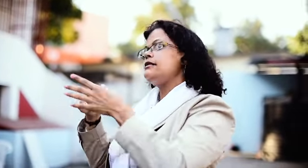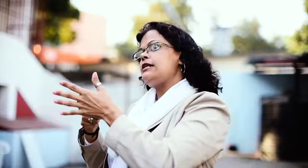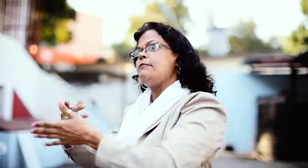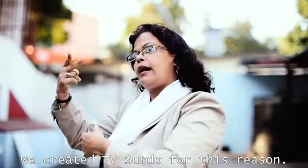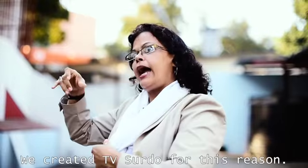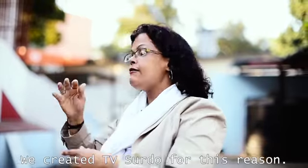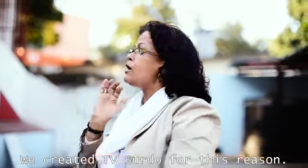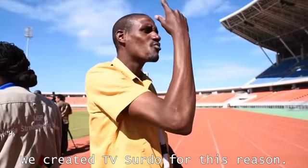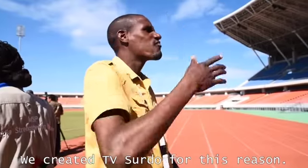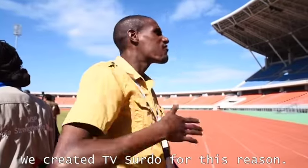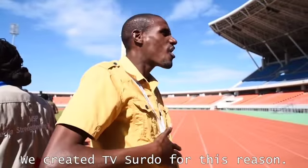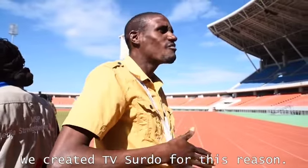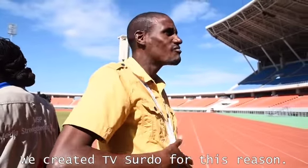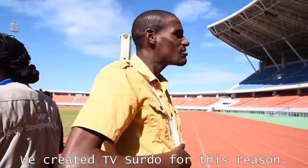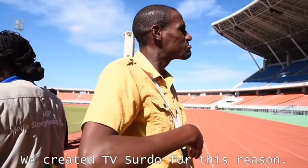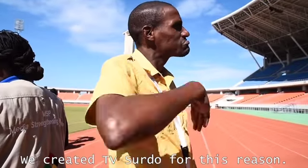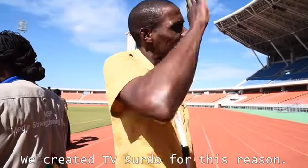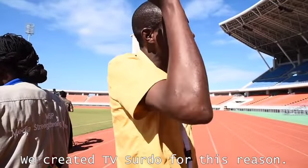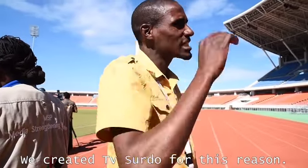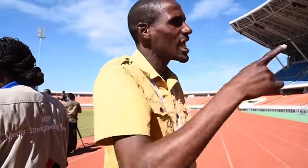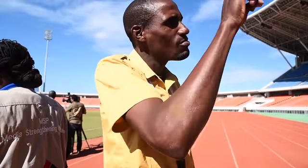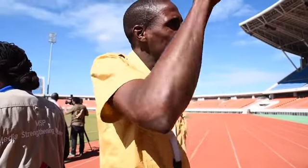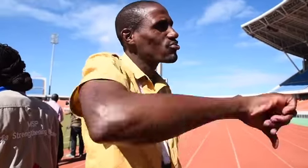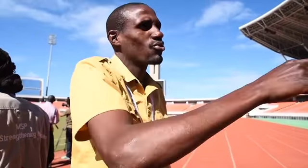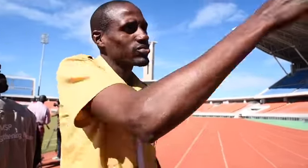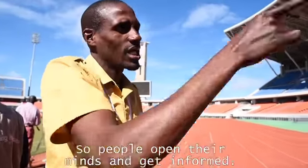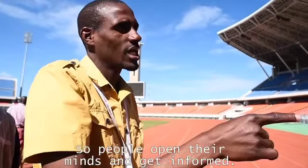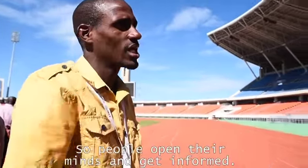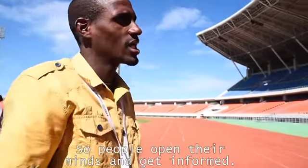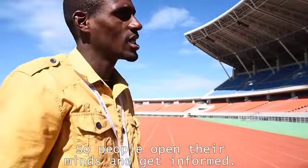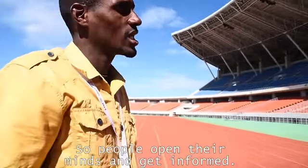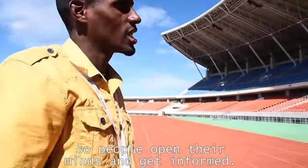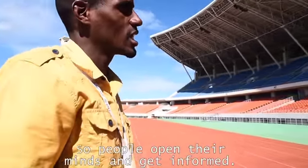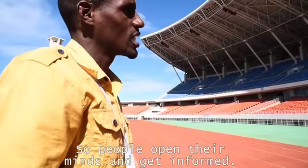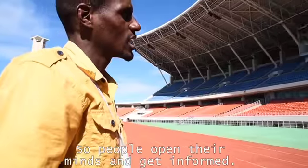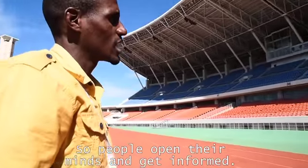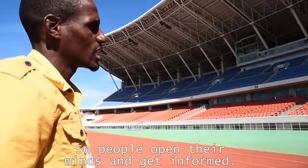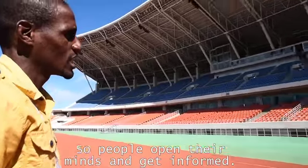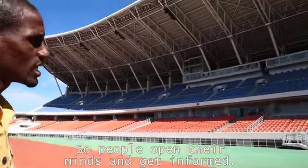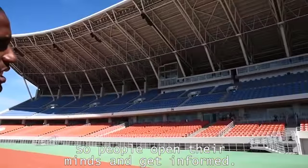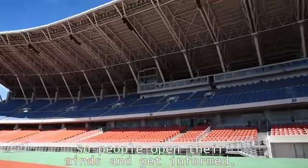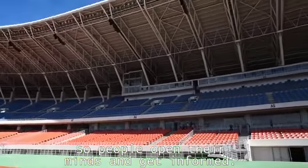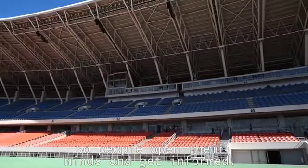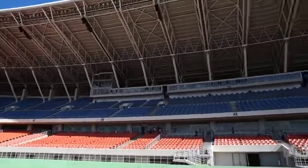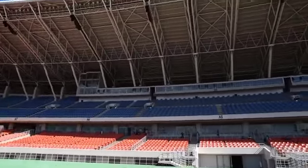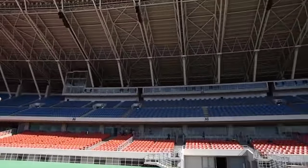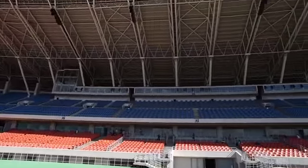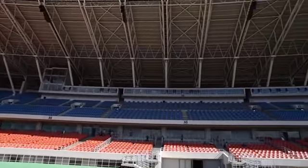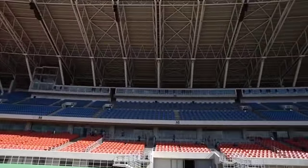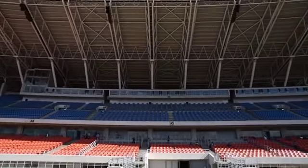mundo. Por essa razão, criamos a TV surdo, para que as pessoas abram suas mentes e se me falem.